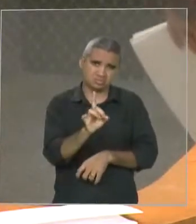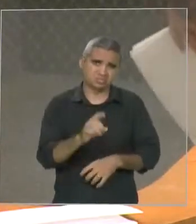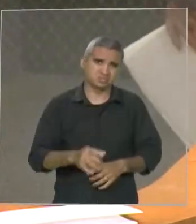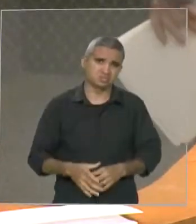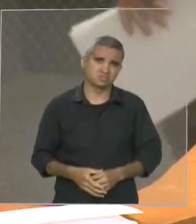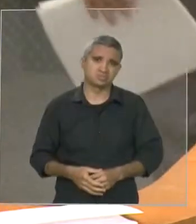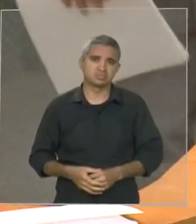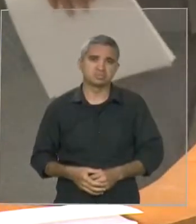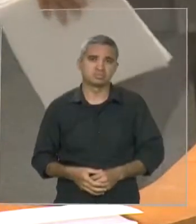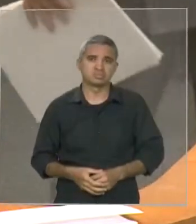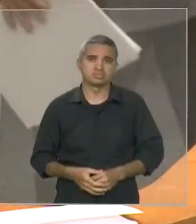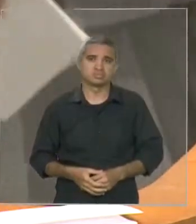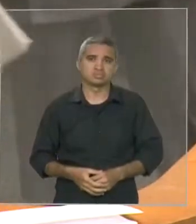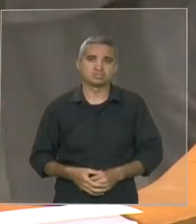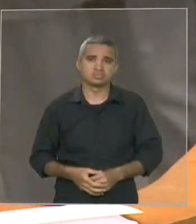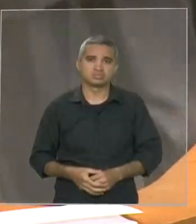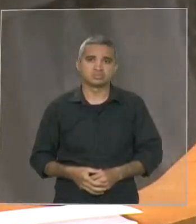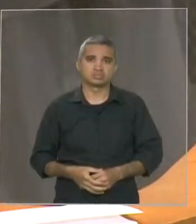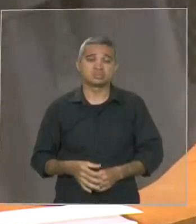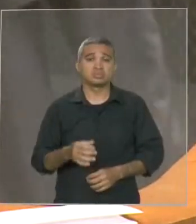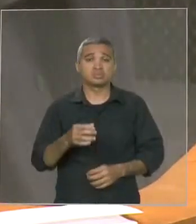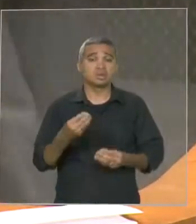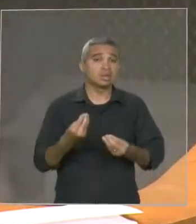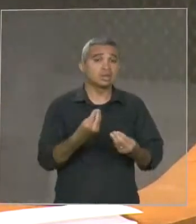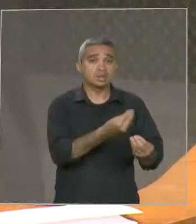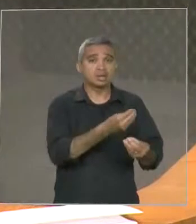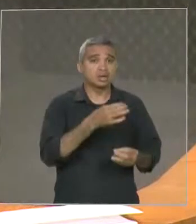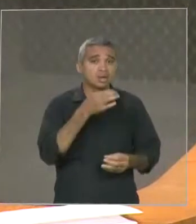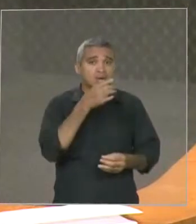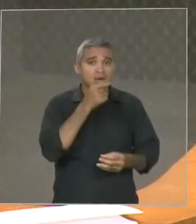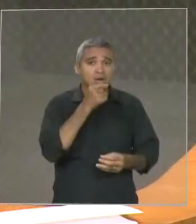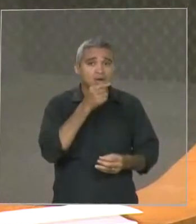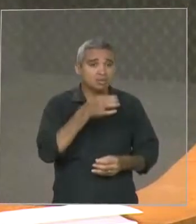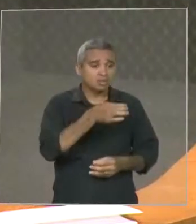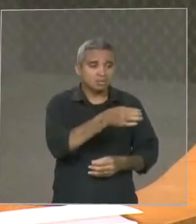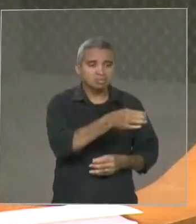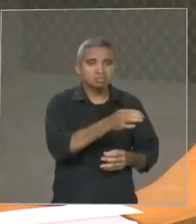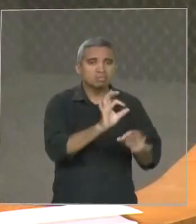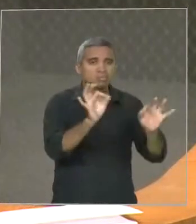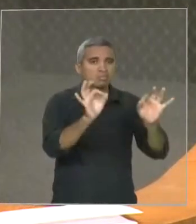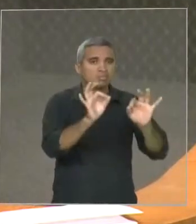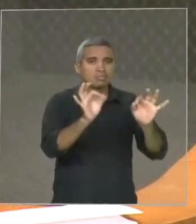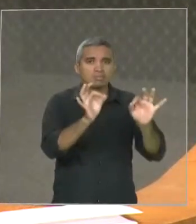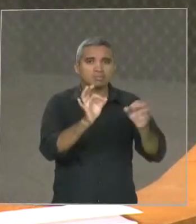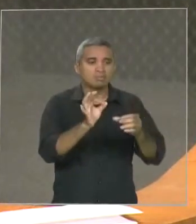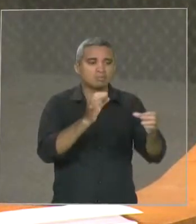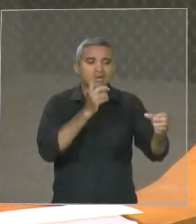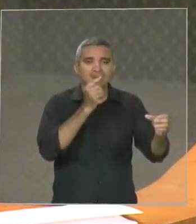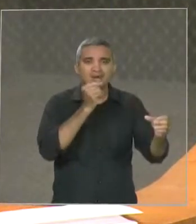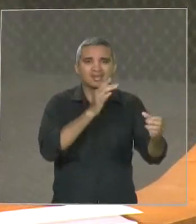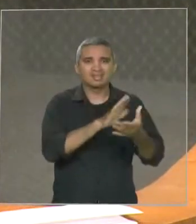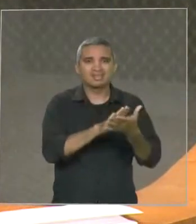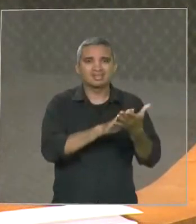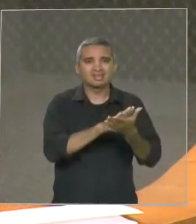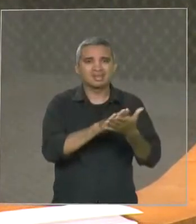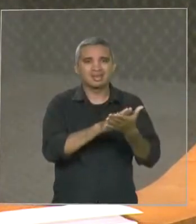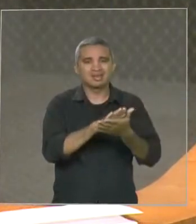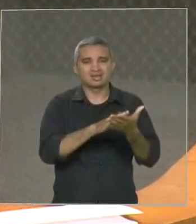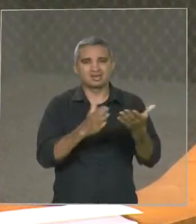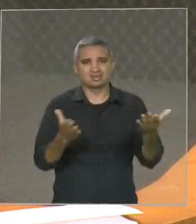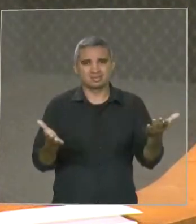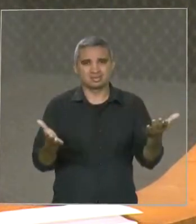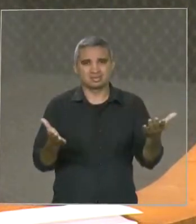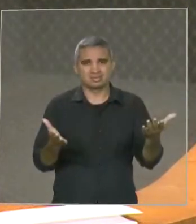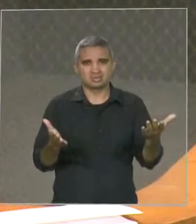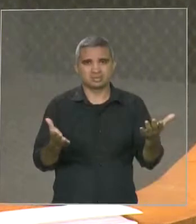Sequer permitiram que o senhor bebesse um copo d'água. Essa é a segurança do governo Flávio Dino. Então, para mim, se tiverem outro